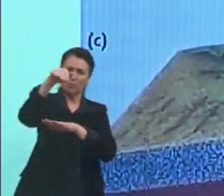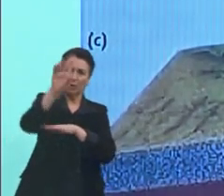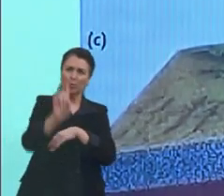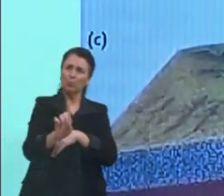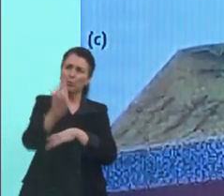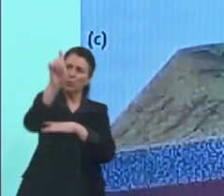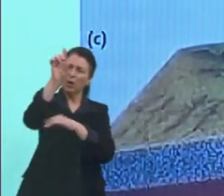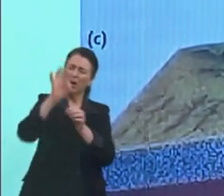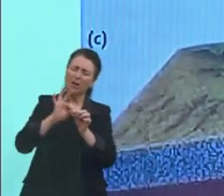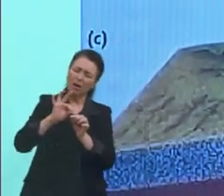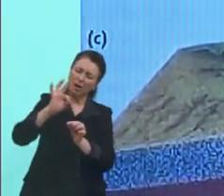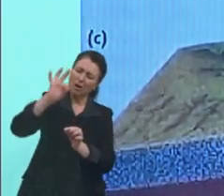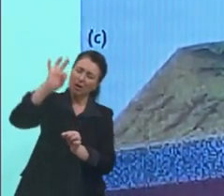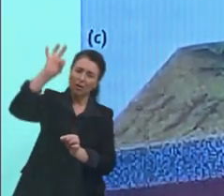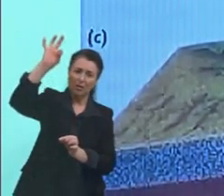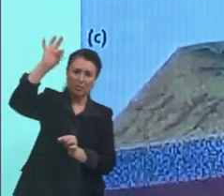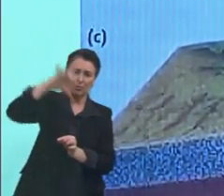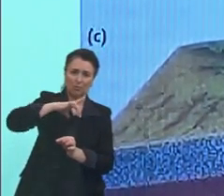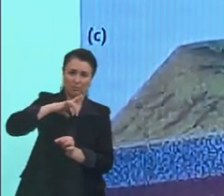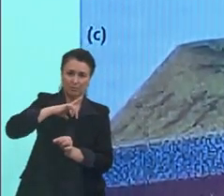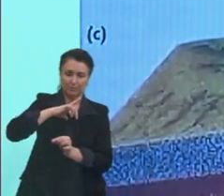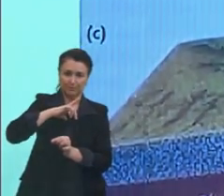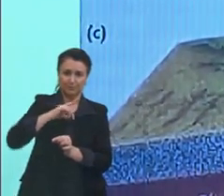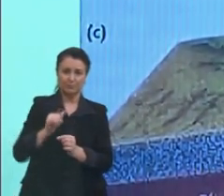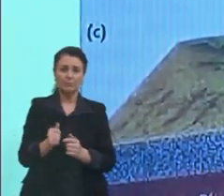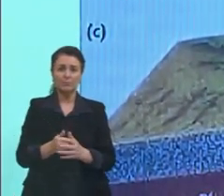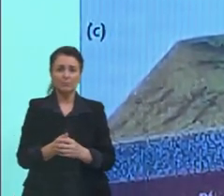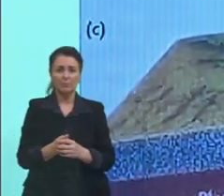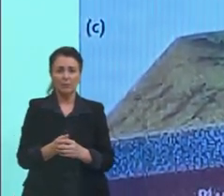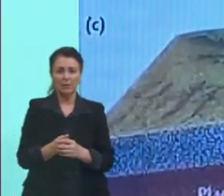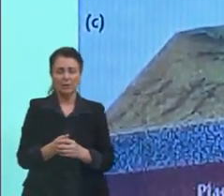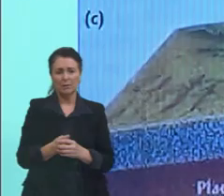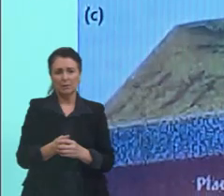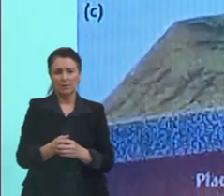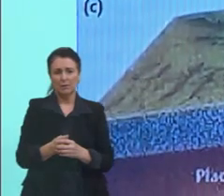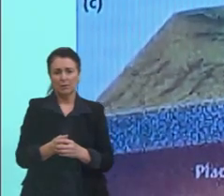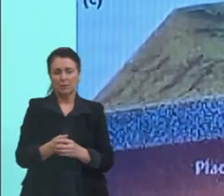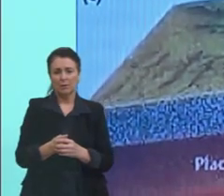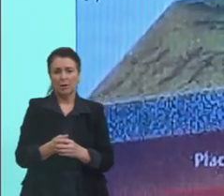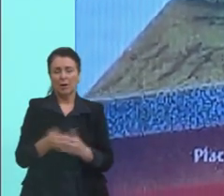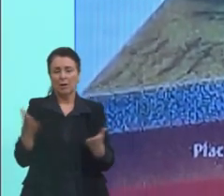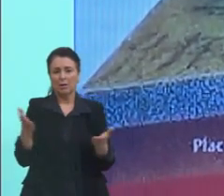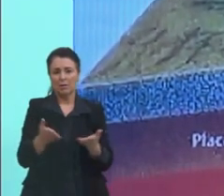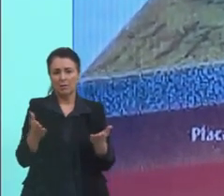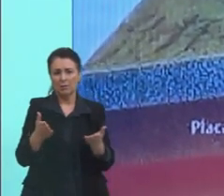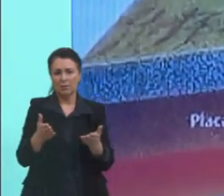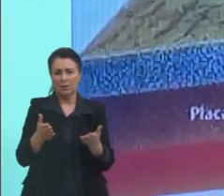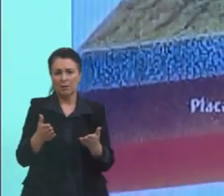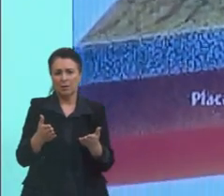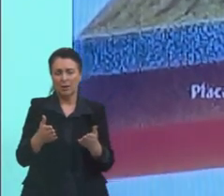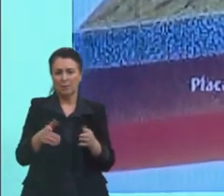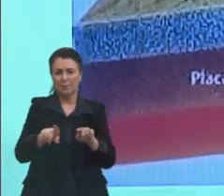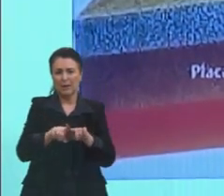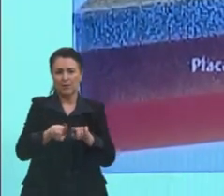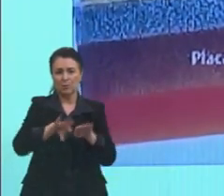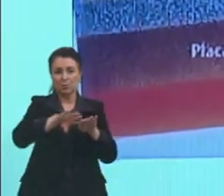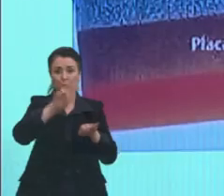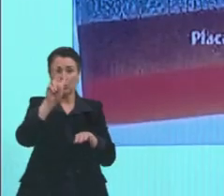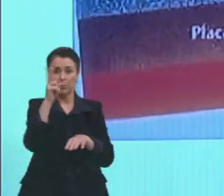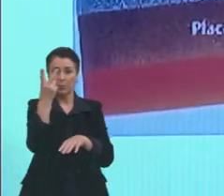elevados mas nada muito Muito levado tá a gurizada já no na região do Himalaia